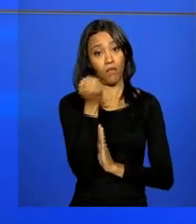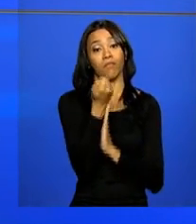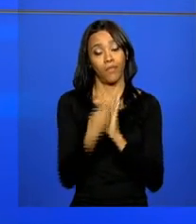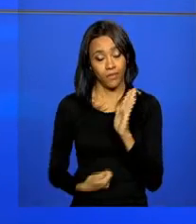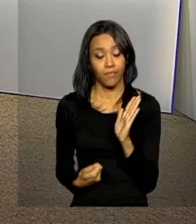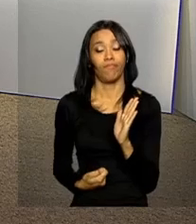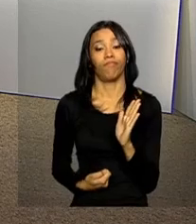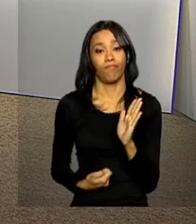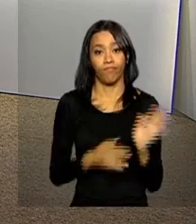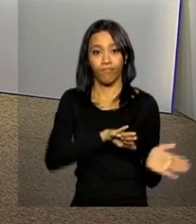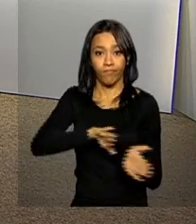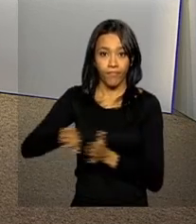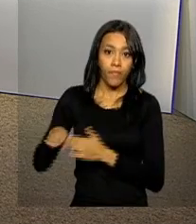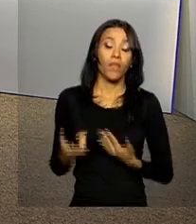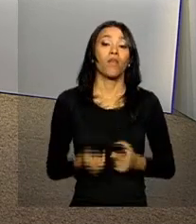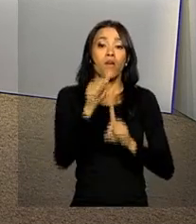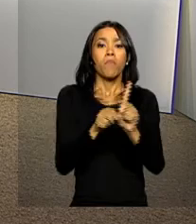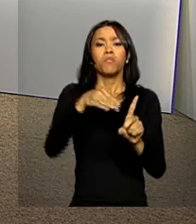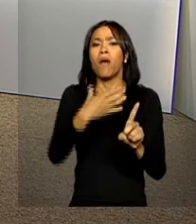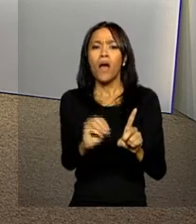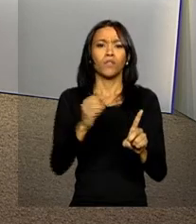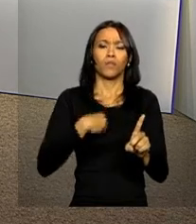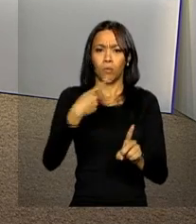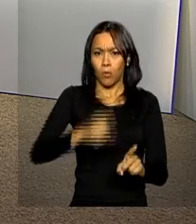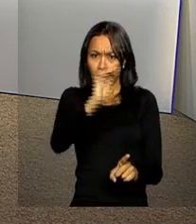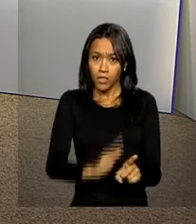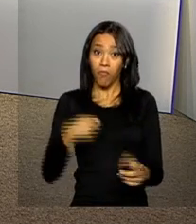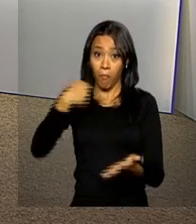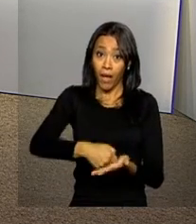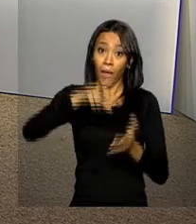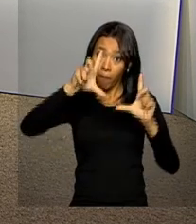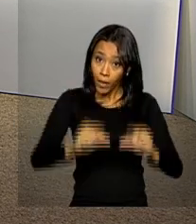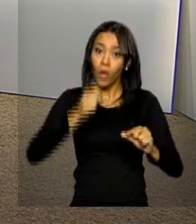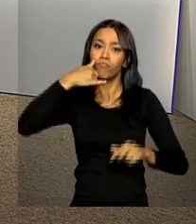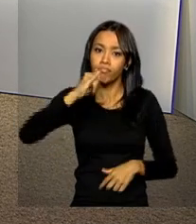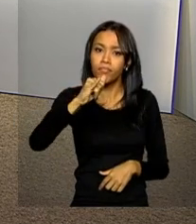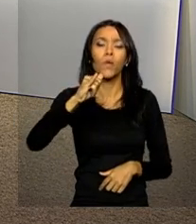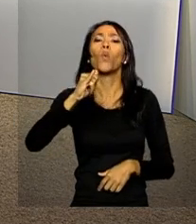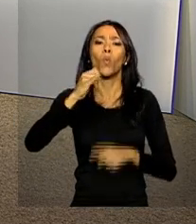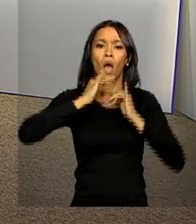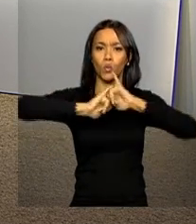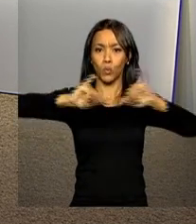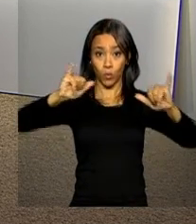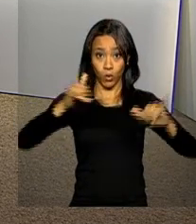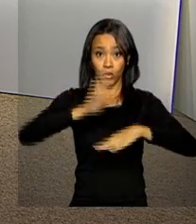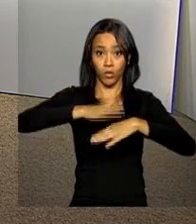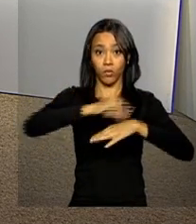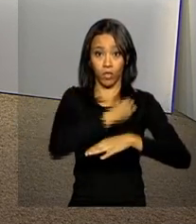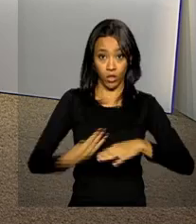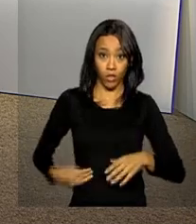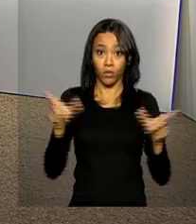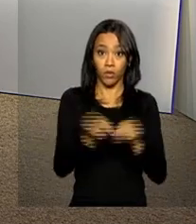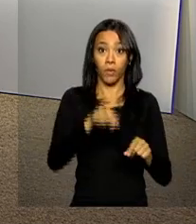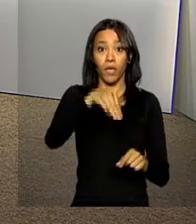redação a partir de março o brasileiro vai pagar menos pela energia elétrica o anúncio foi feito pelo ministro de minas e